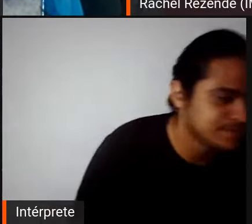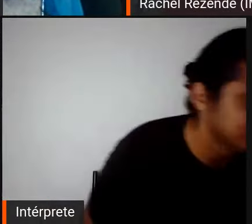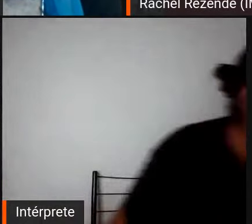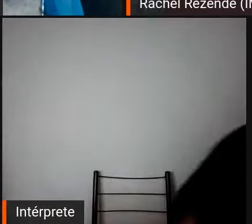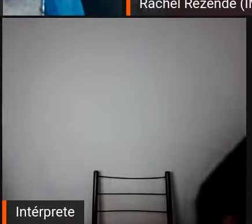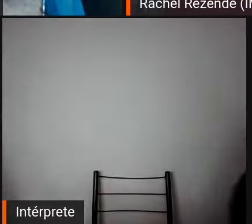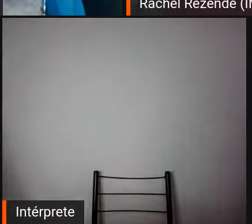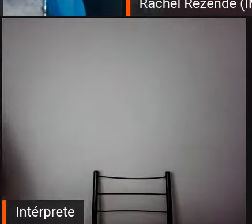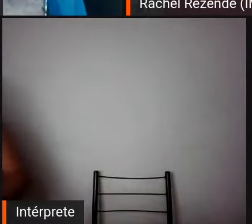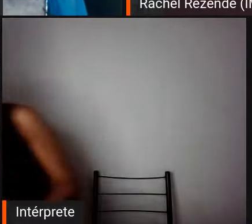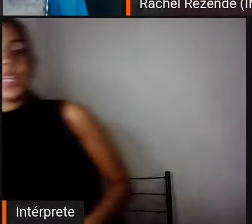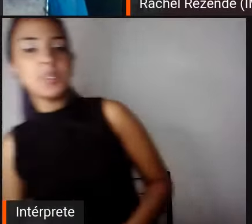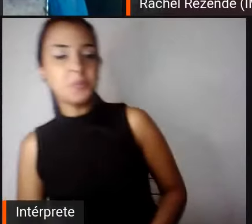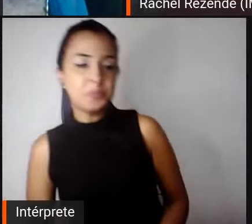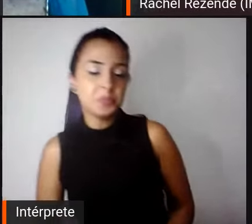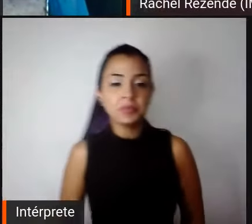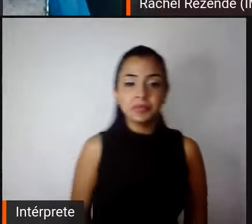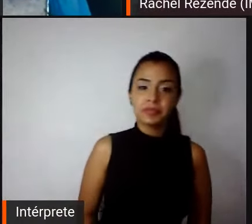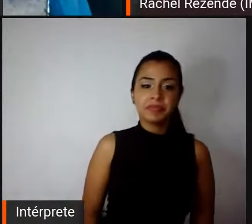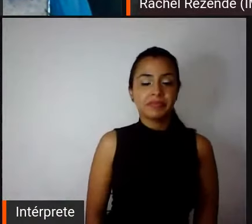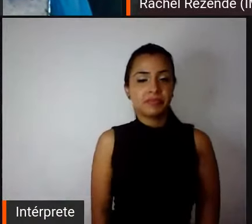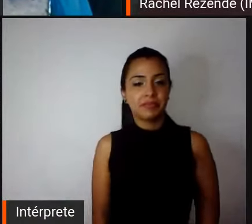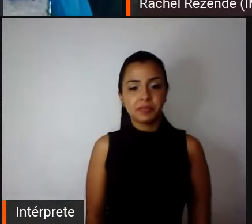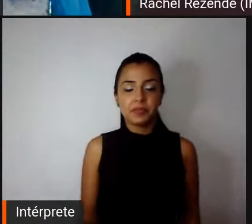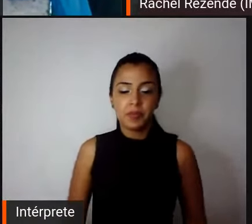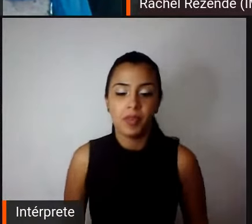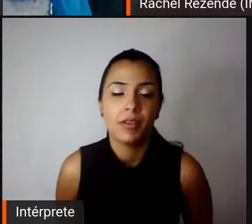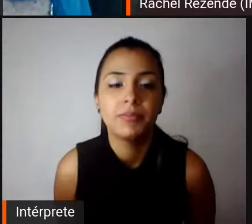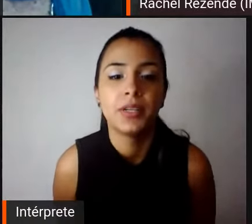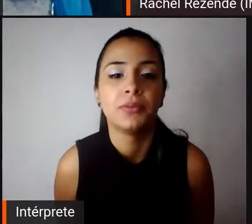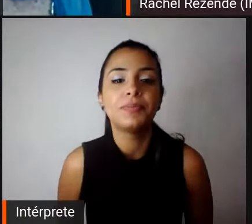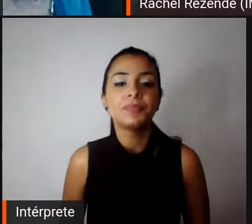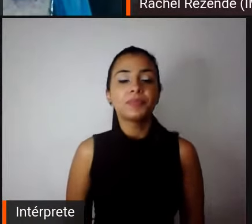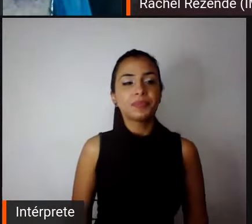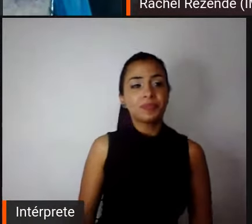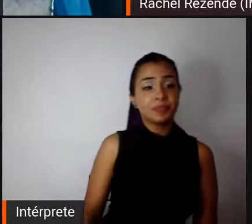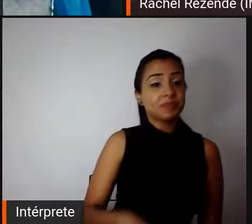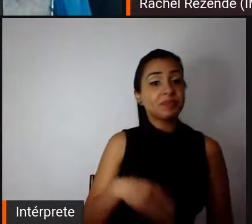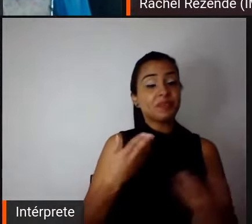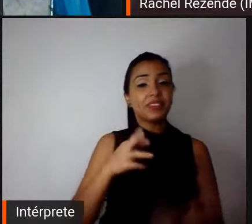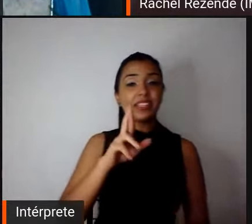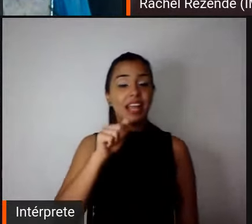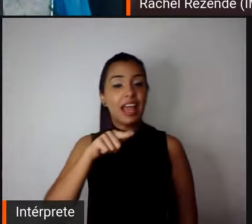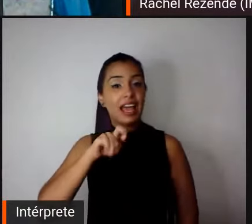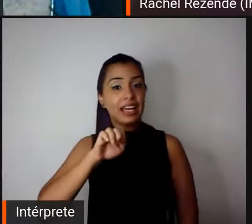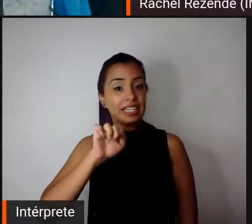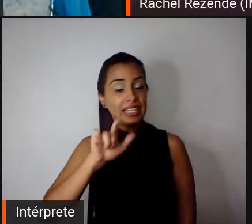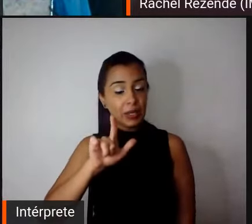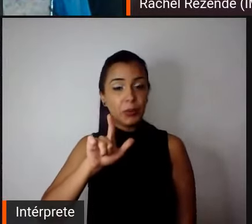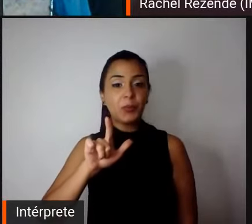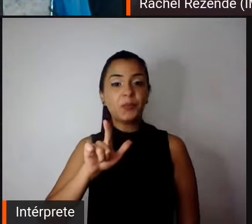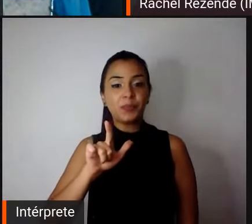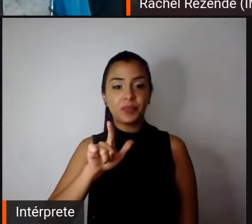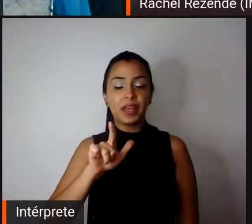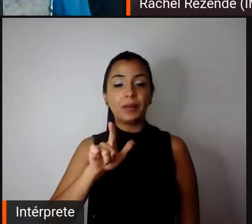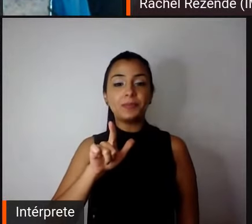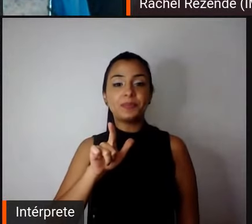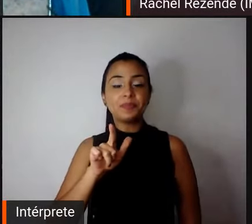Raquel, talvez você possa dar sequência, a gente tem um vídeo, né? Que a Maureen queria dar partida.